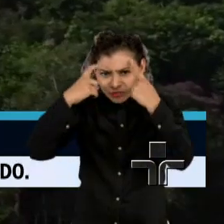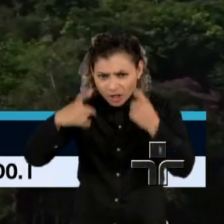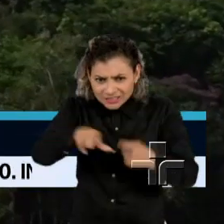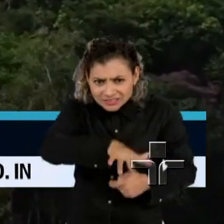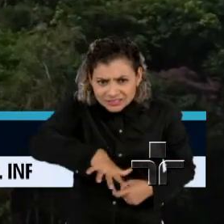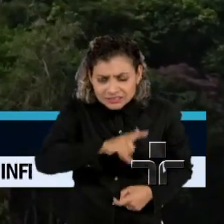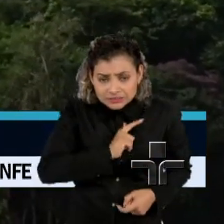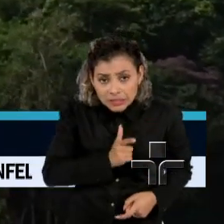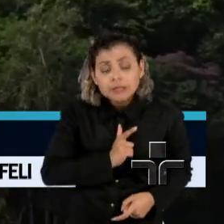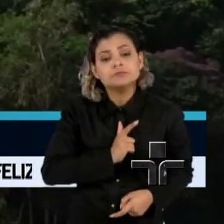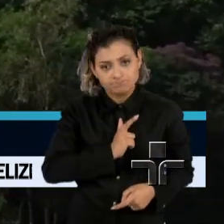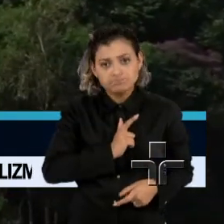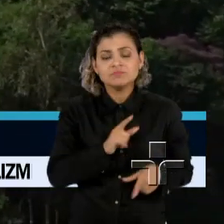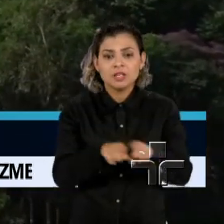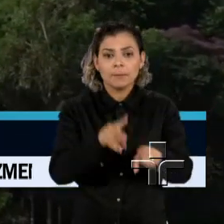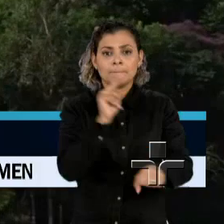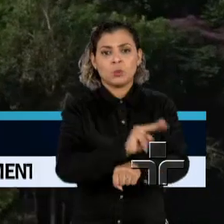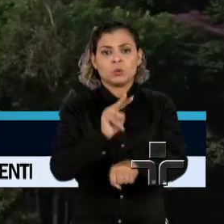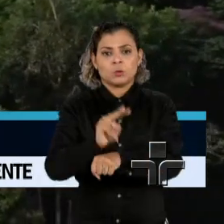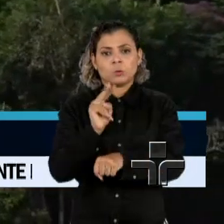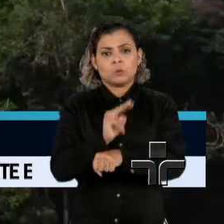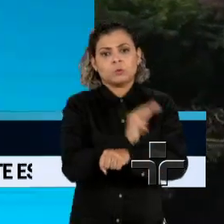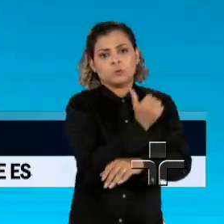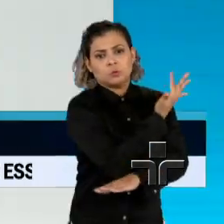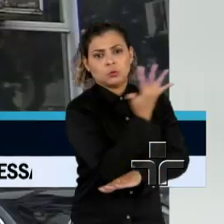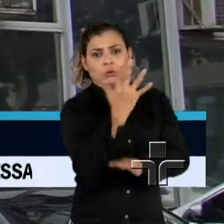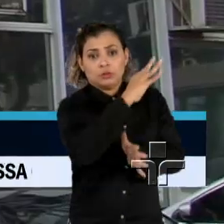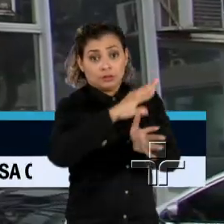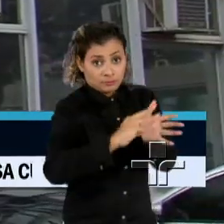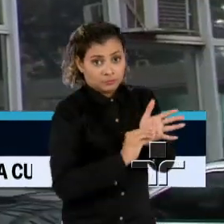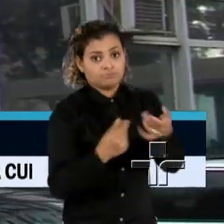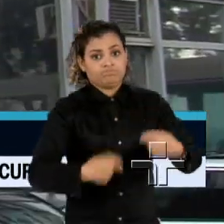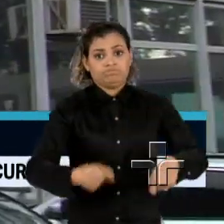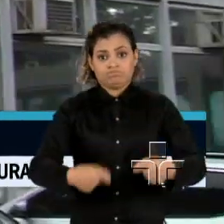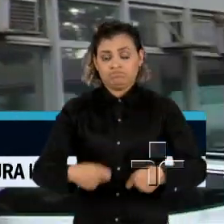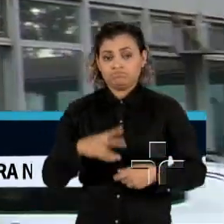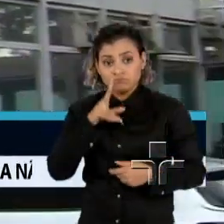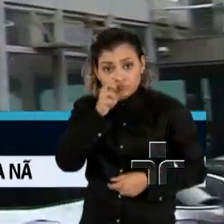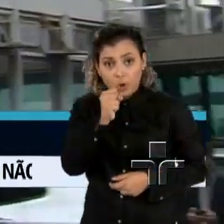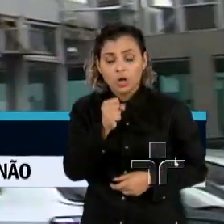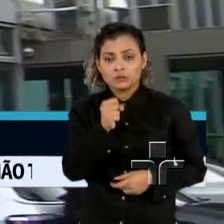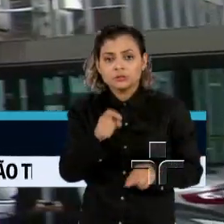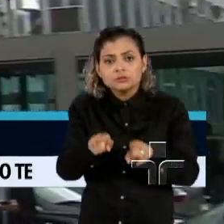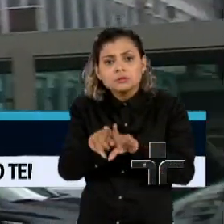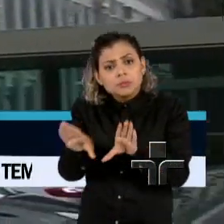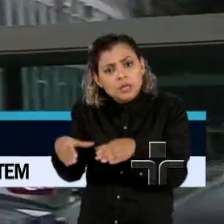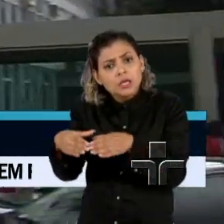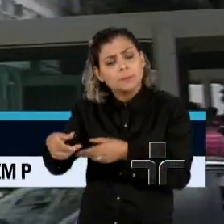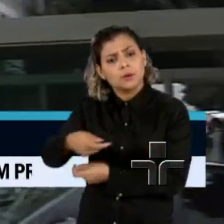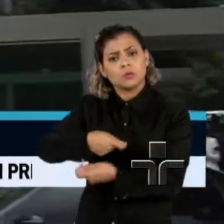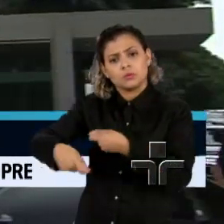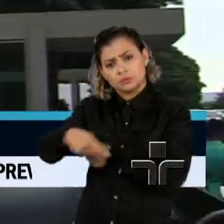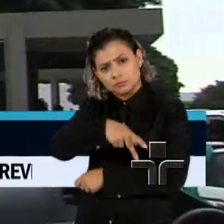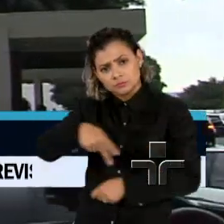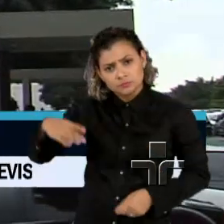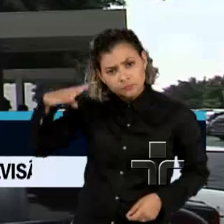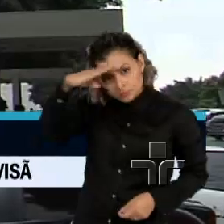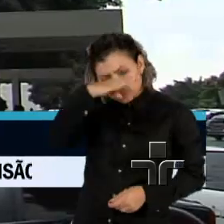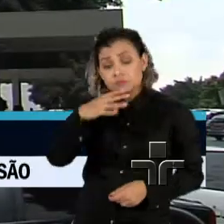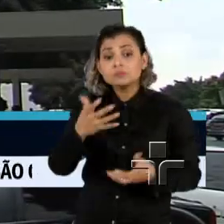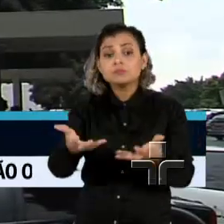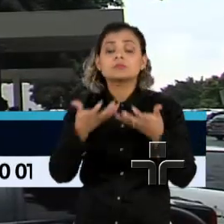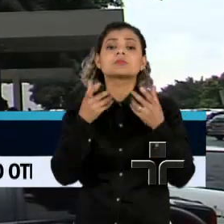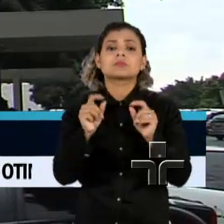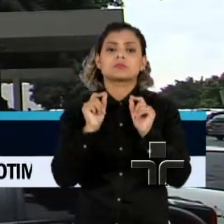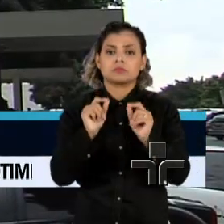e fortalecimento da proteção ambiental na Amazônia. A equipe econômica do governo Bolsonaro estuda retirar